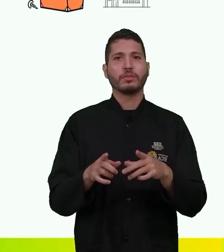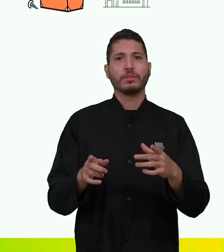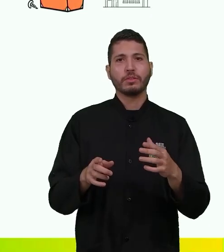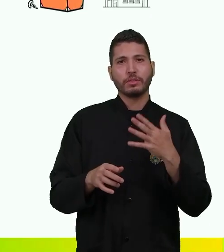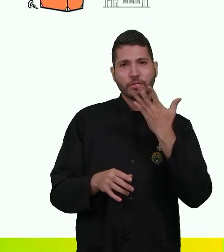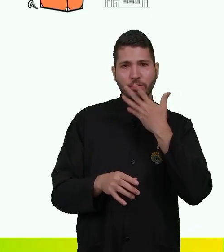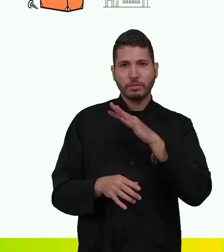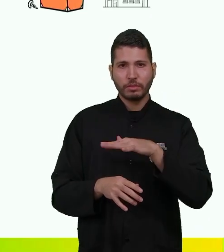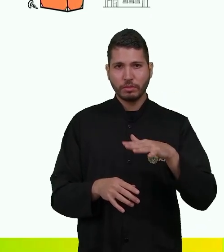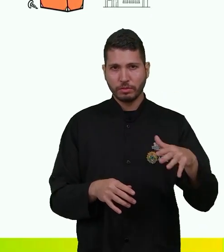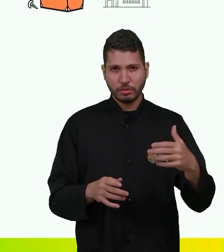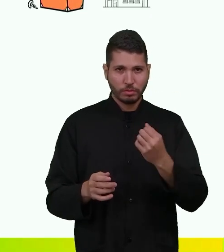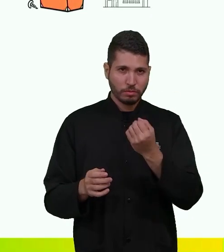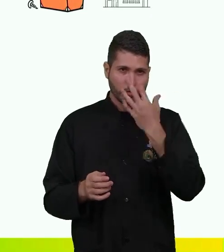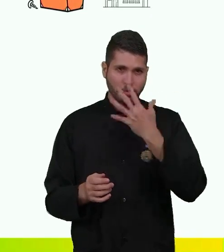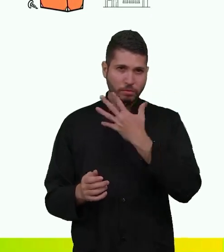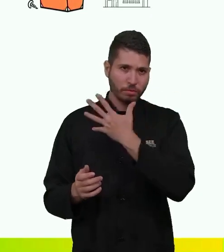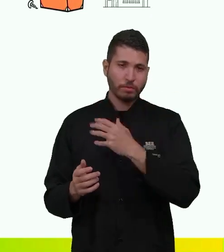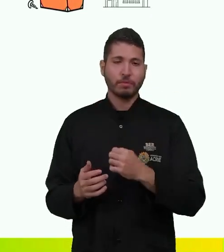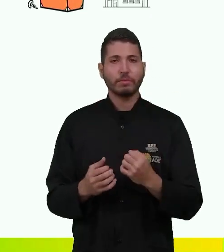crianças nas fábricas.